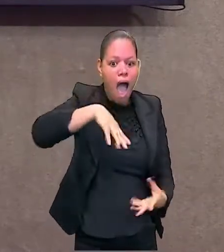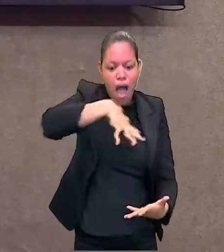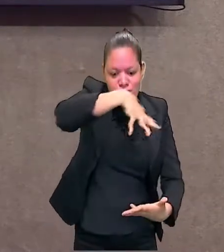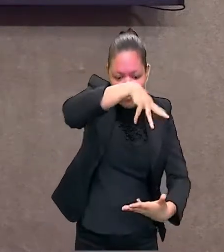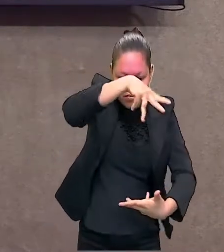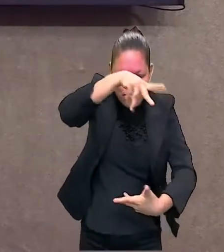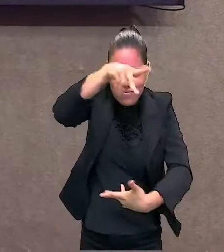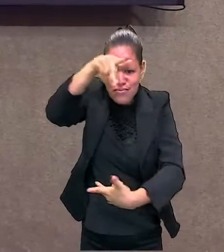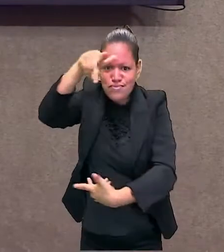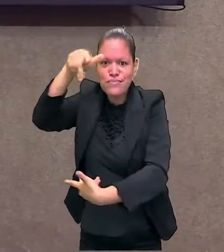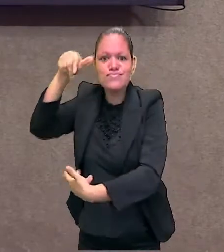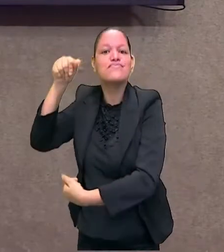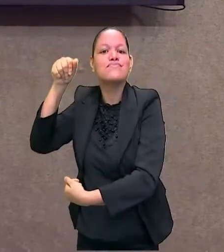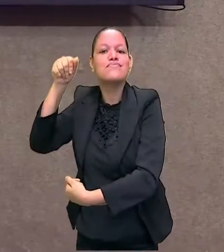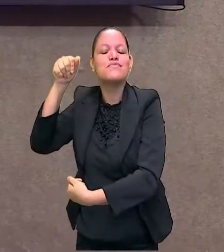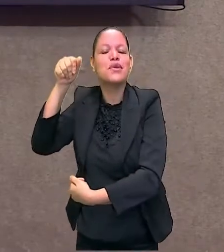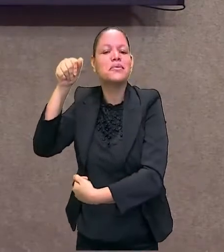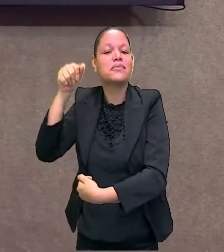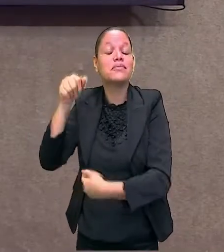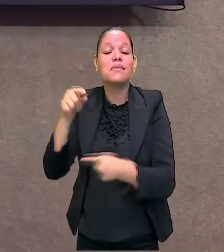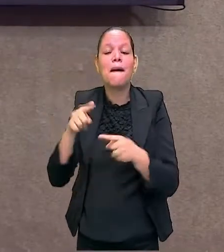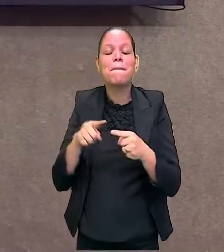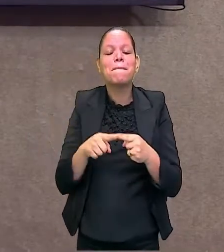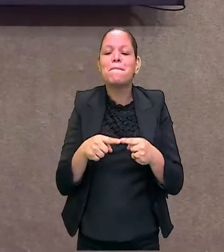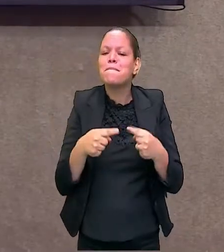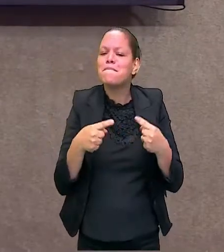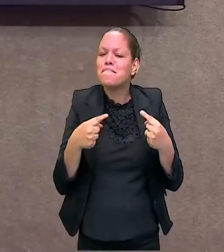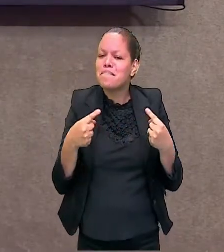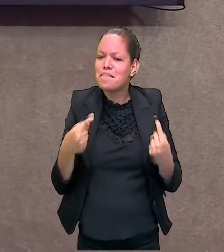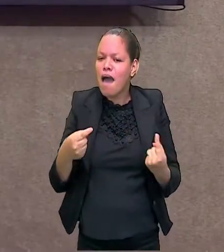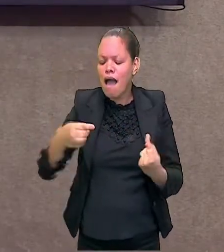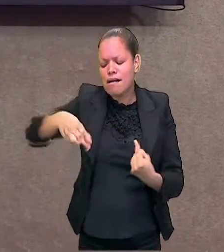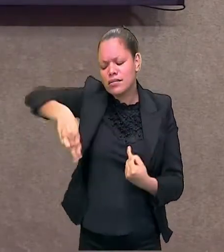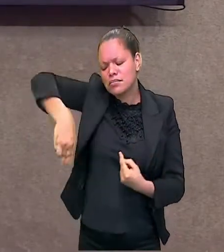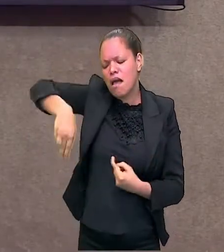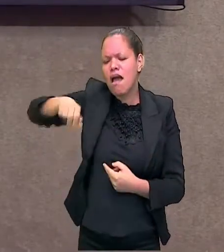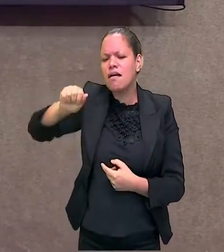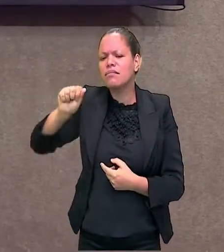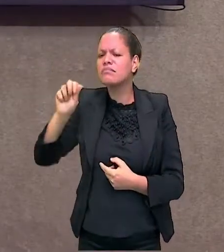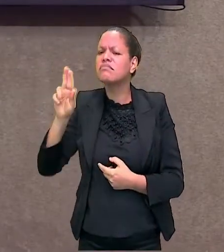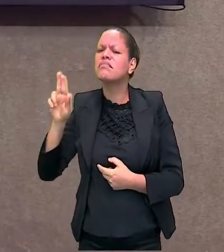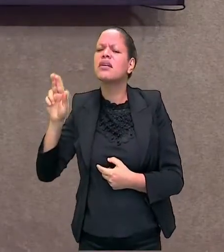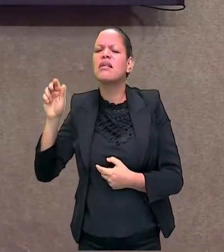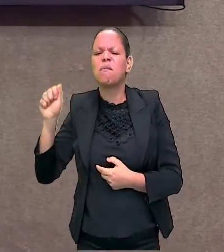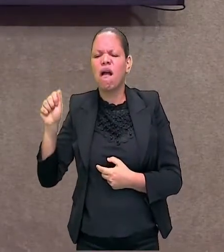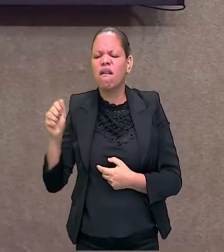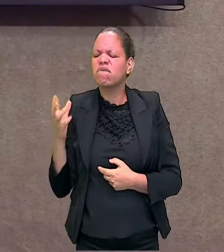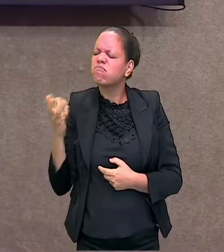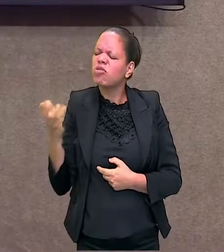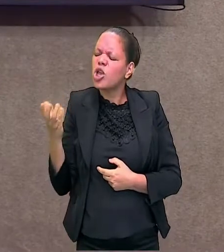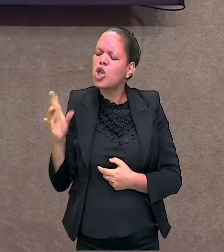mas para ele seria bom que ficasse somente dia.